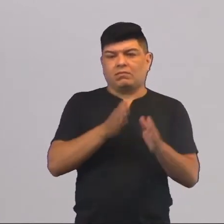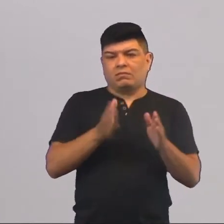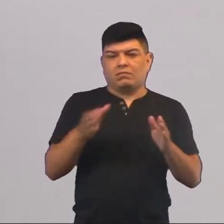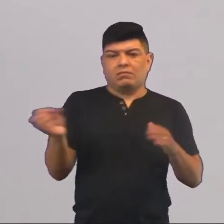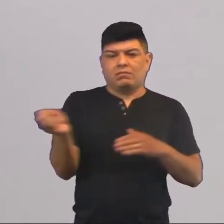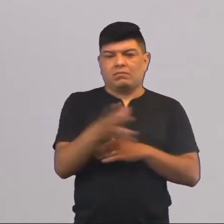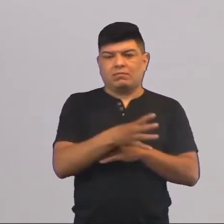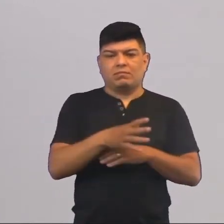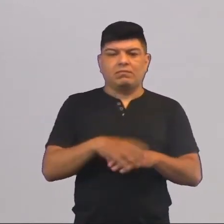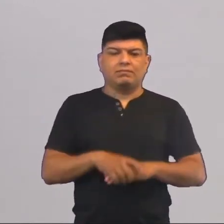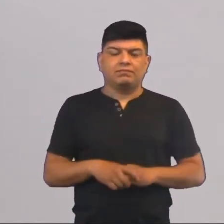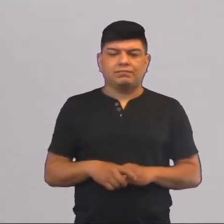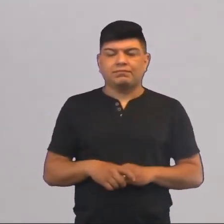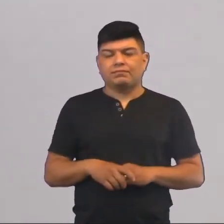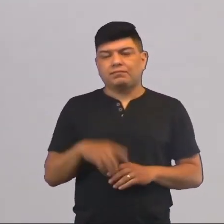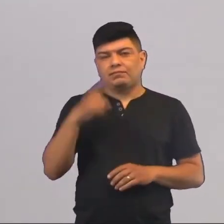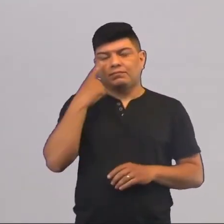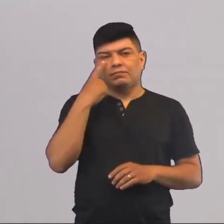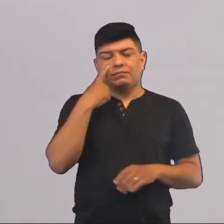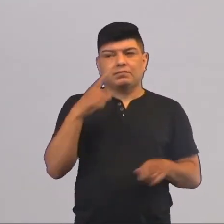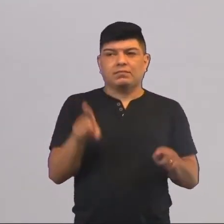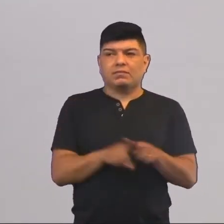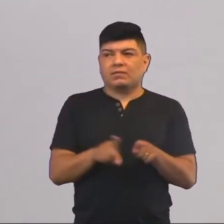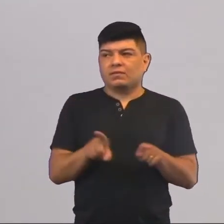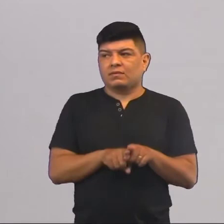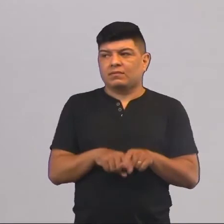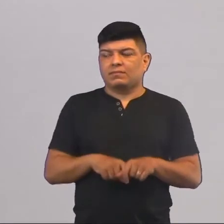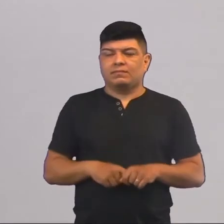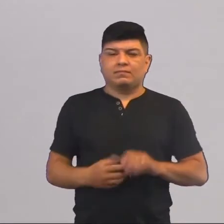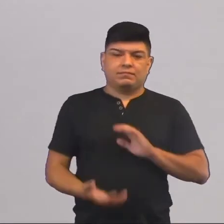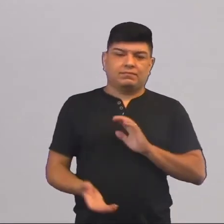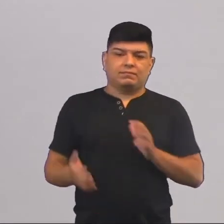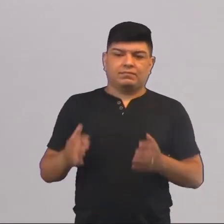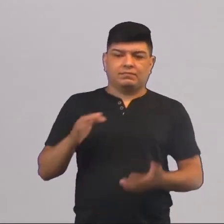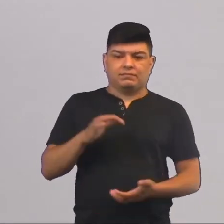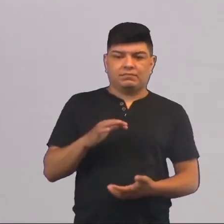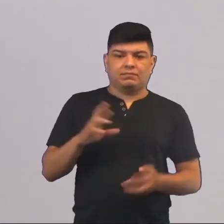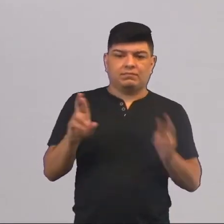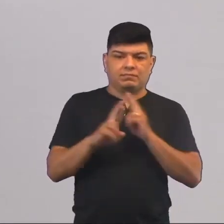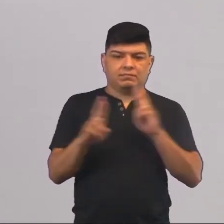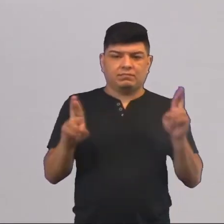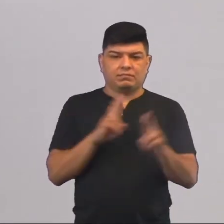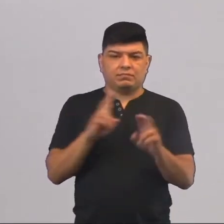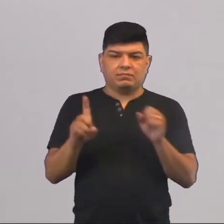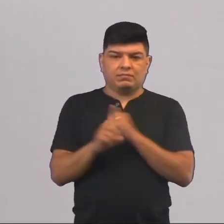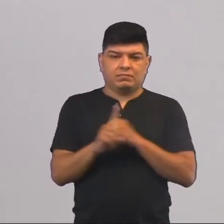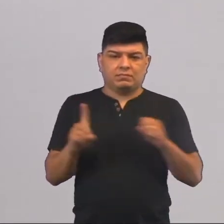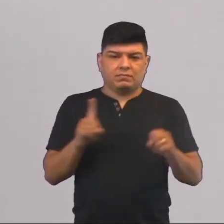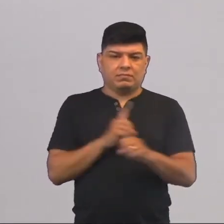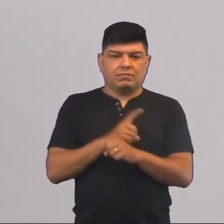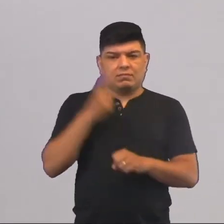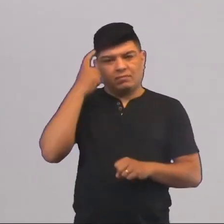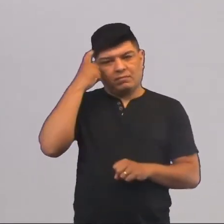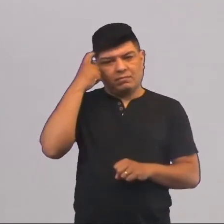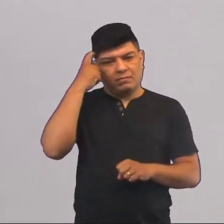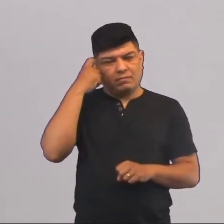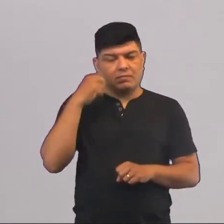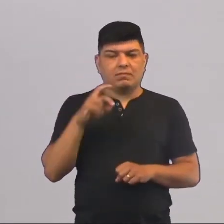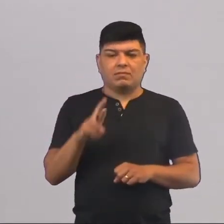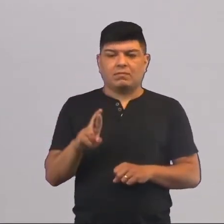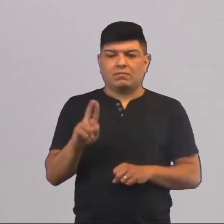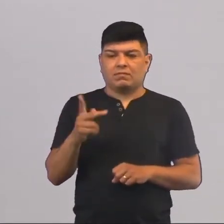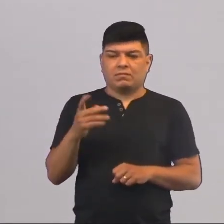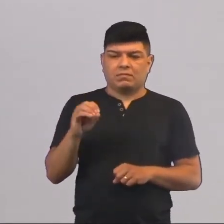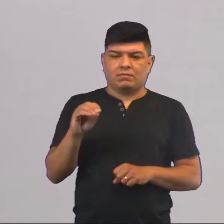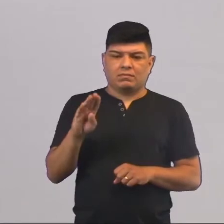né, desse processo. A gente observa também, né, a transformação nas relações sociais. O Hobsbawm, ele fala,